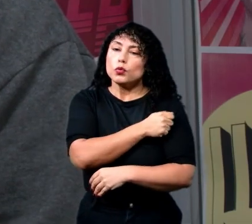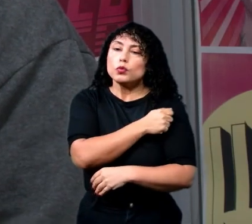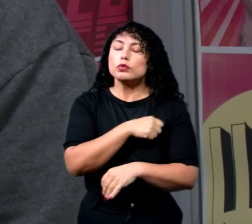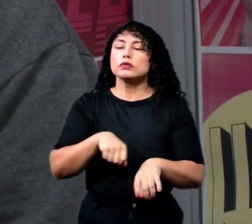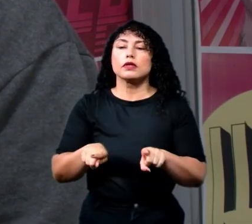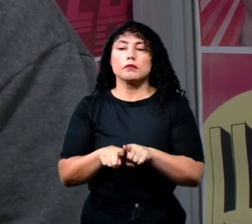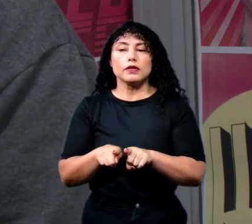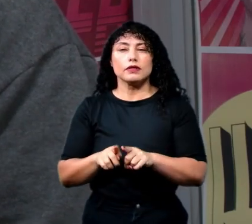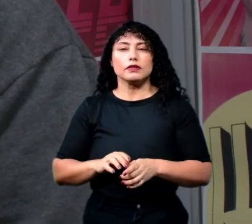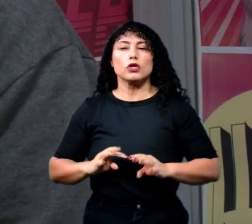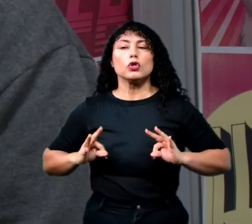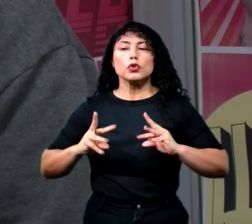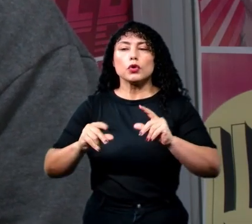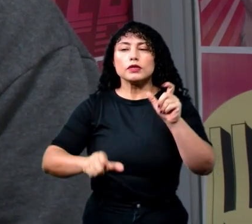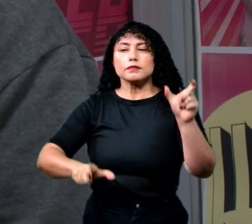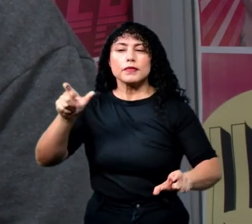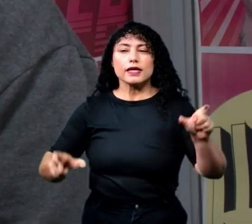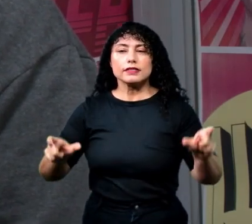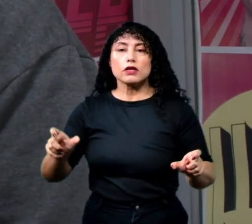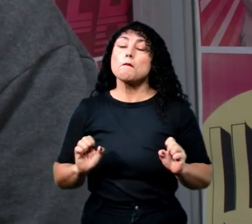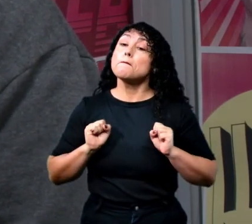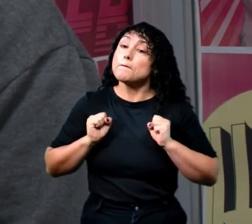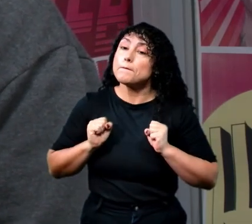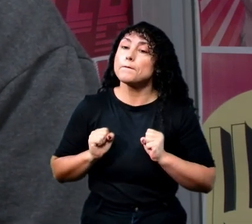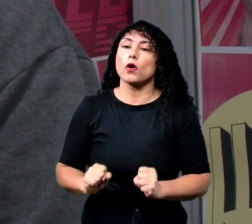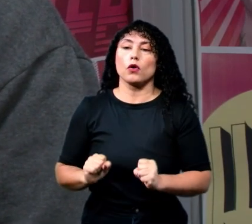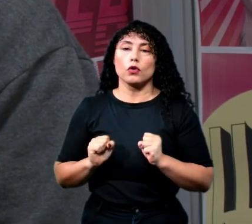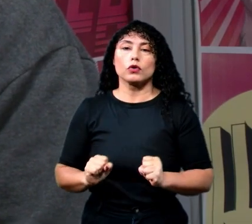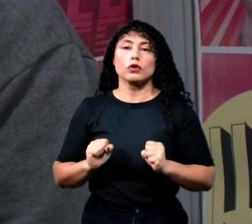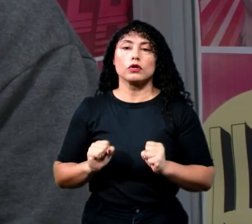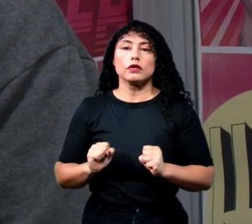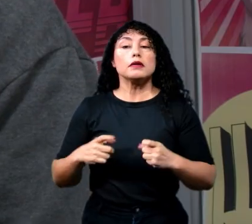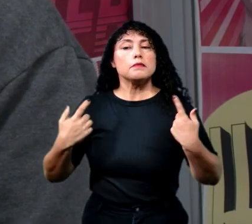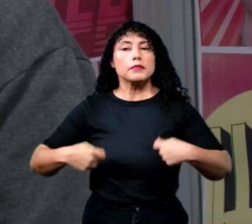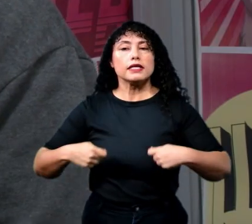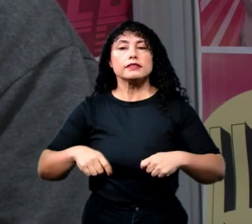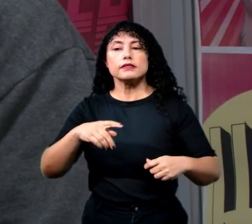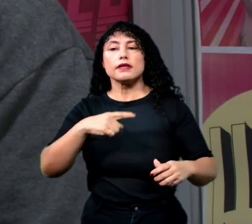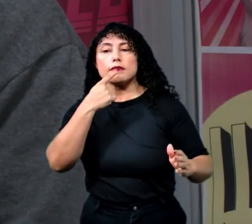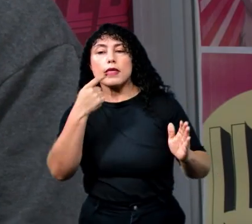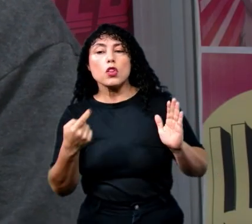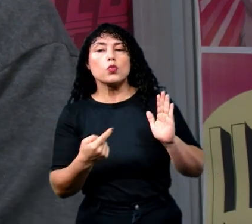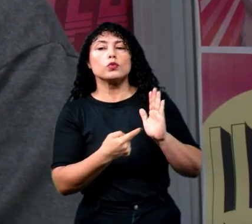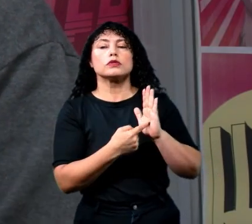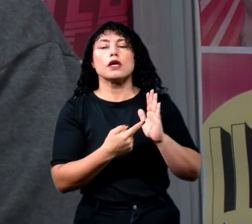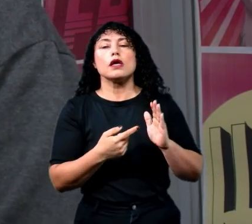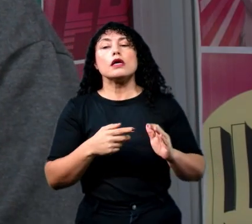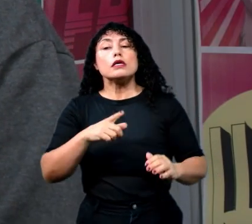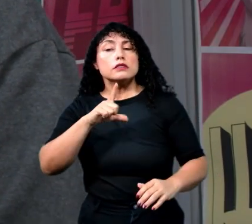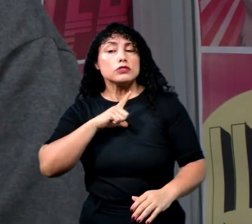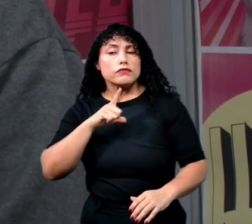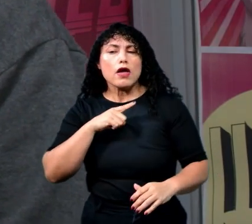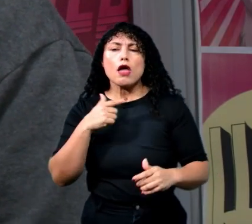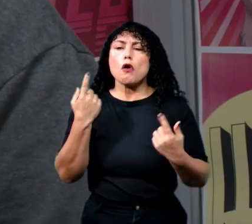né? Então, todas essas pessoas podem e devem denunciar caso sofra algum tipo